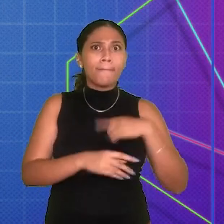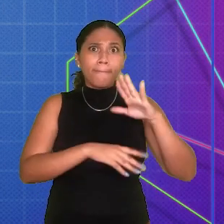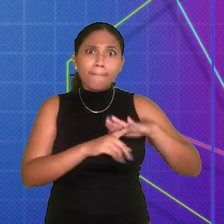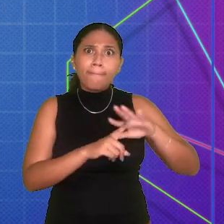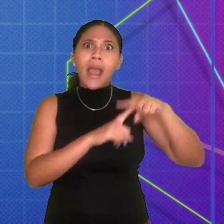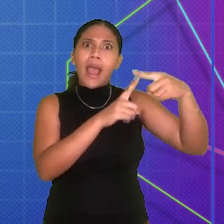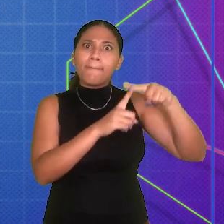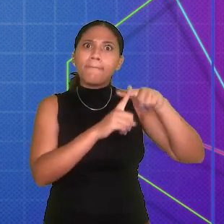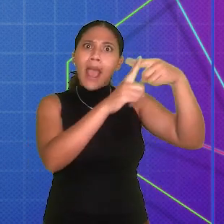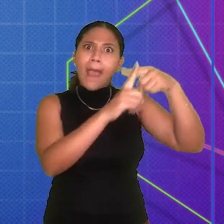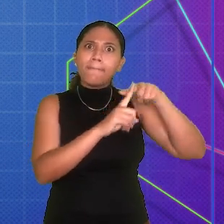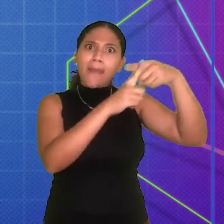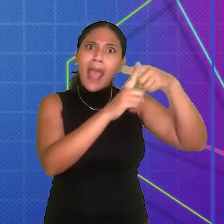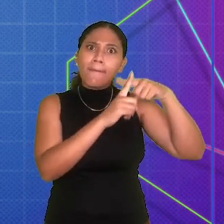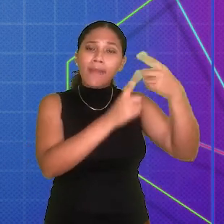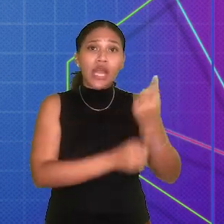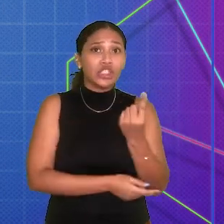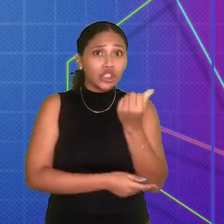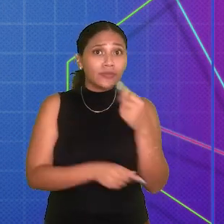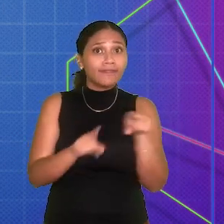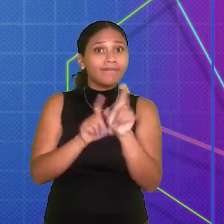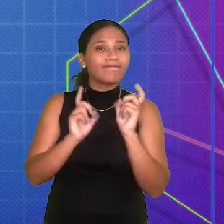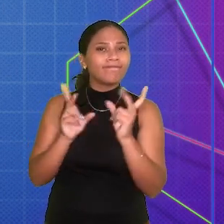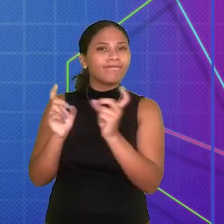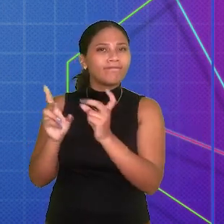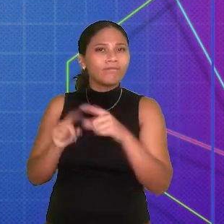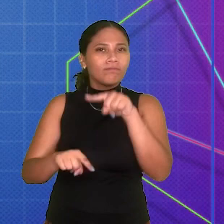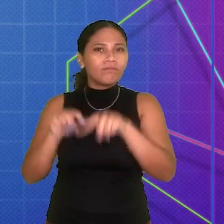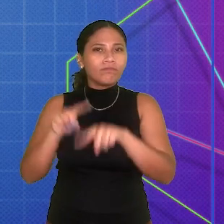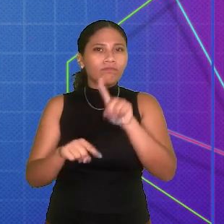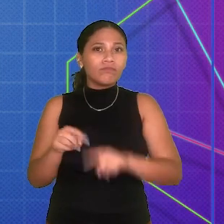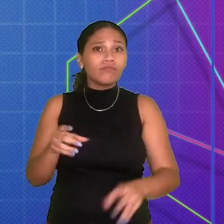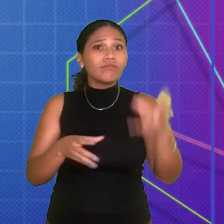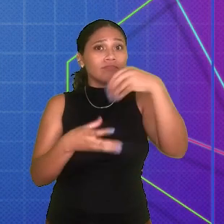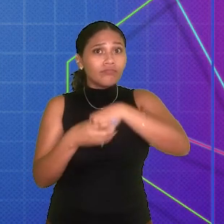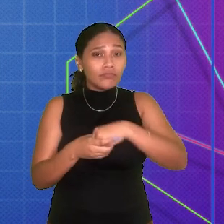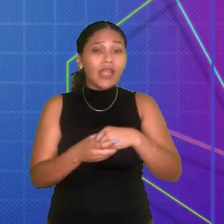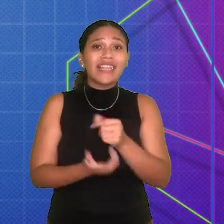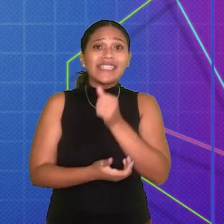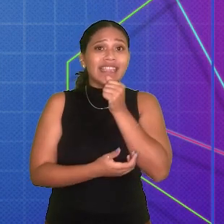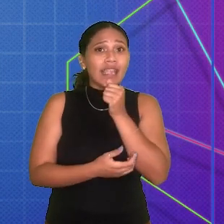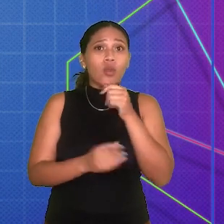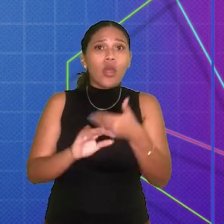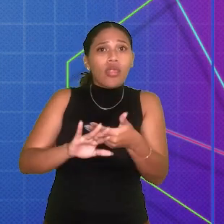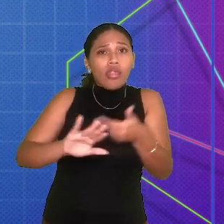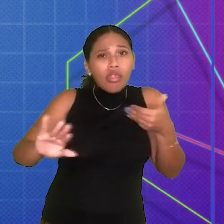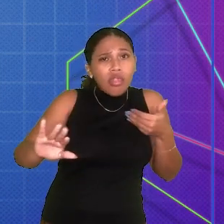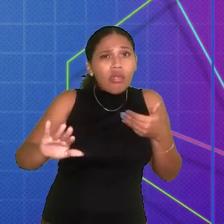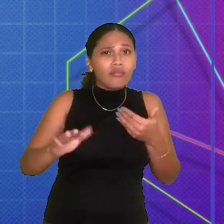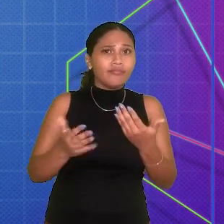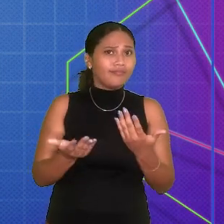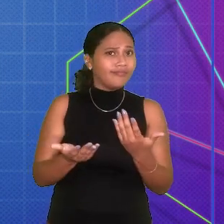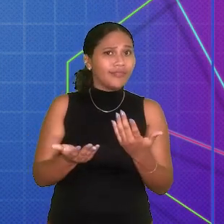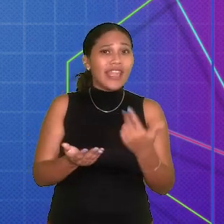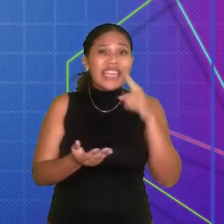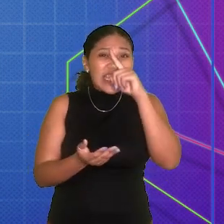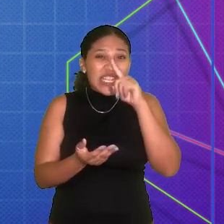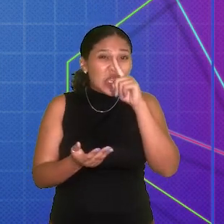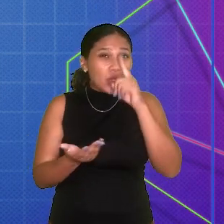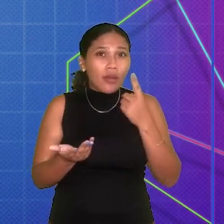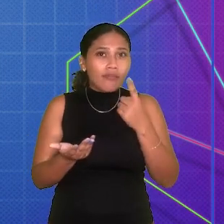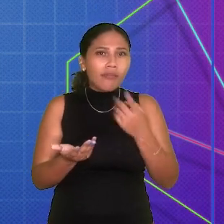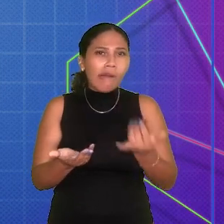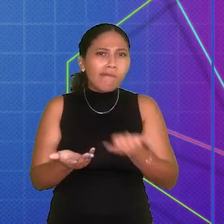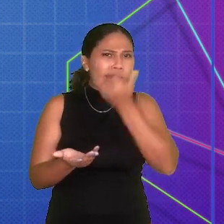com os jogos e de que forma vender itens e produtos dentro deles sem afastar os jogadores e sem correr risco de